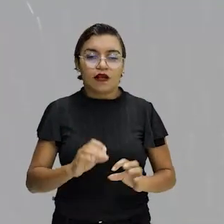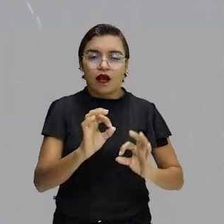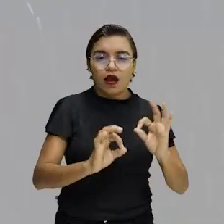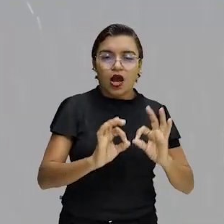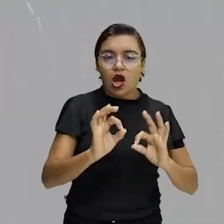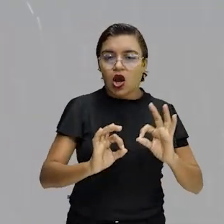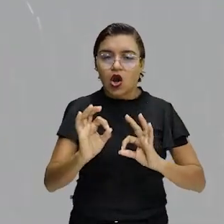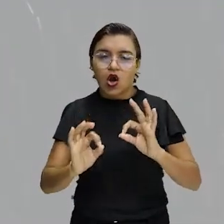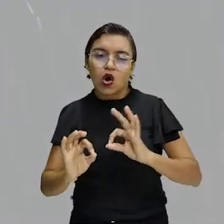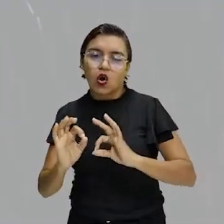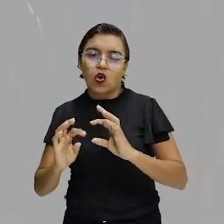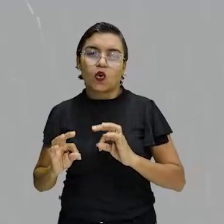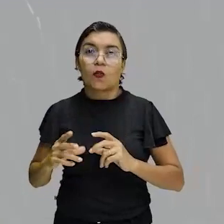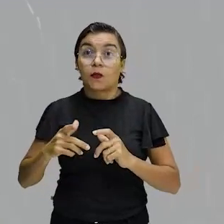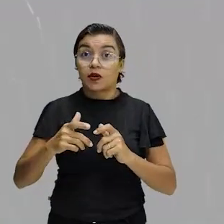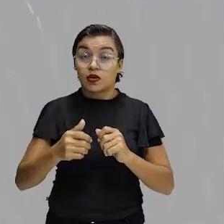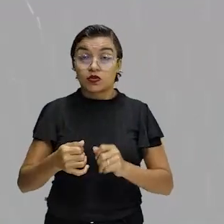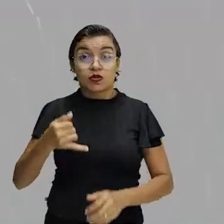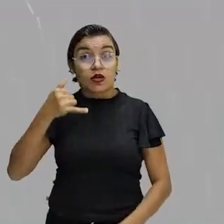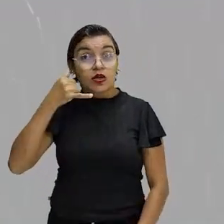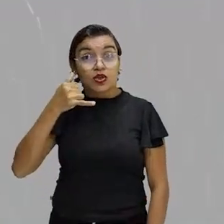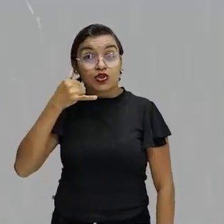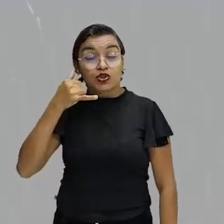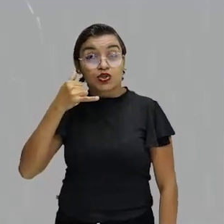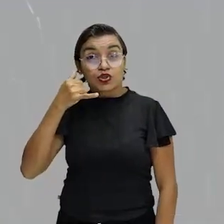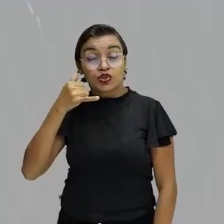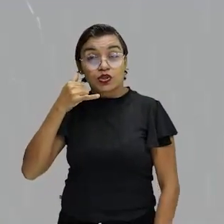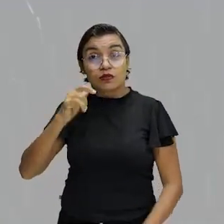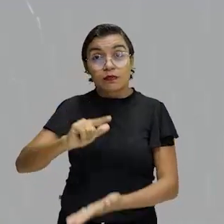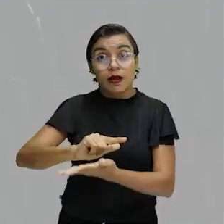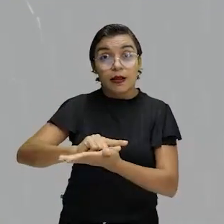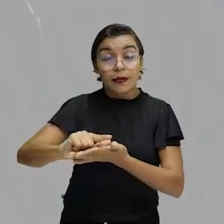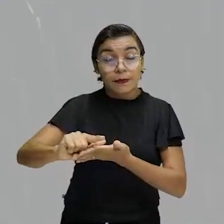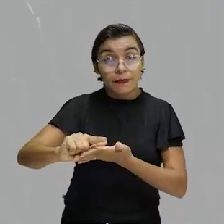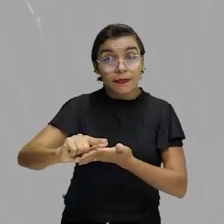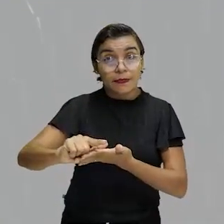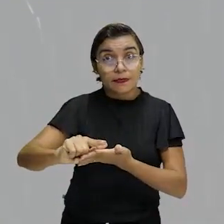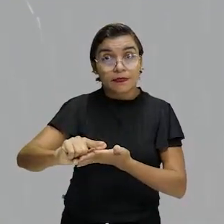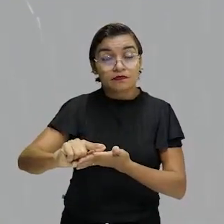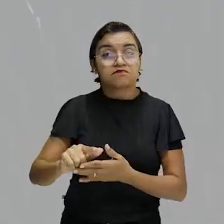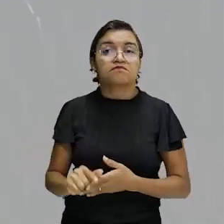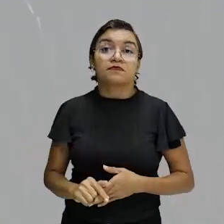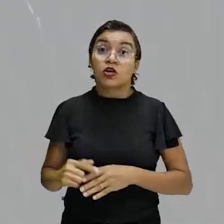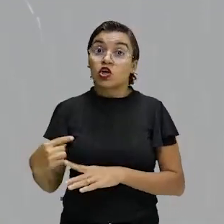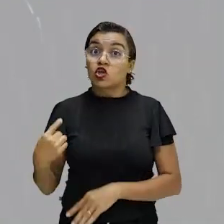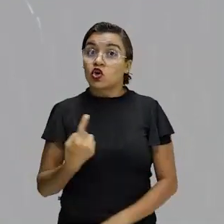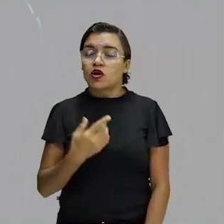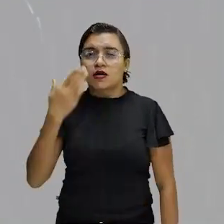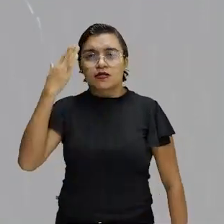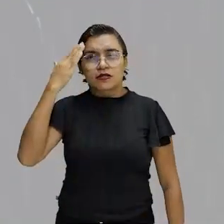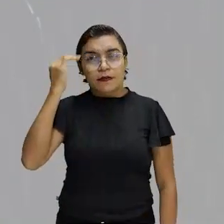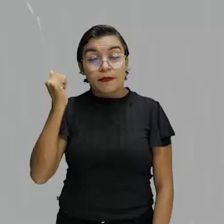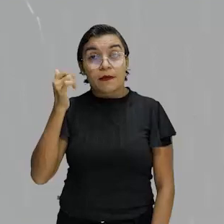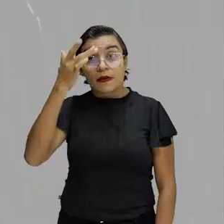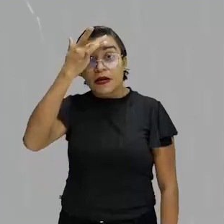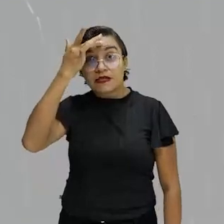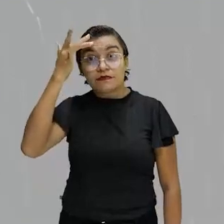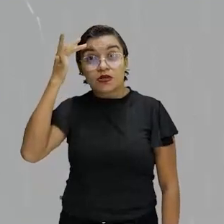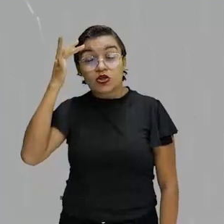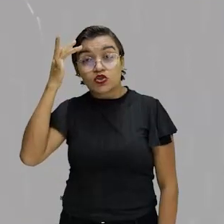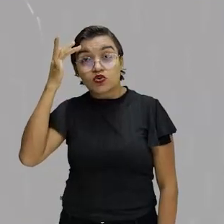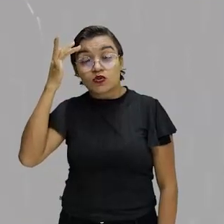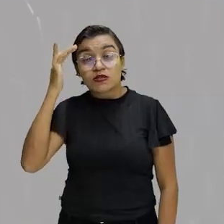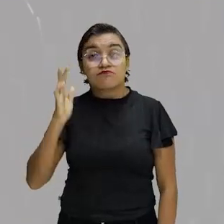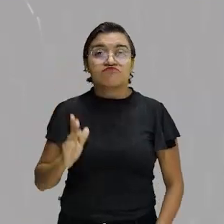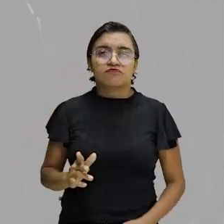gavetas do escritório e ligue para o serviço de limpeza. Sabemos que temos muitas pessoas que são prolixas, tanto para